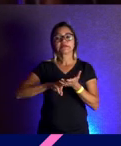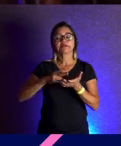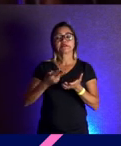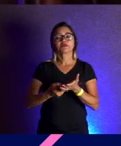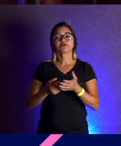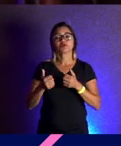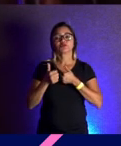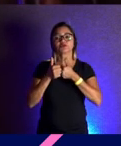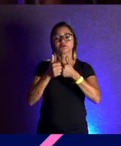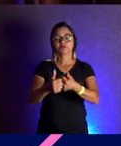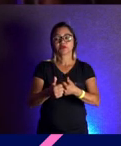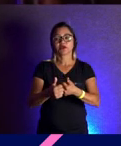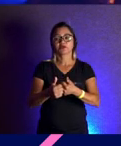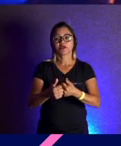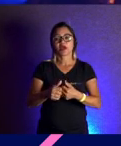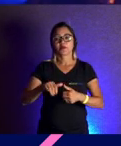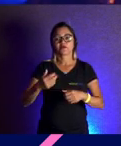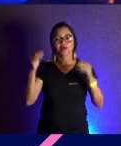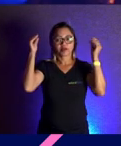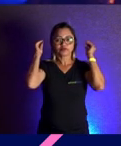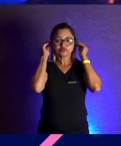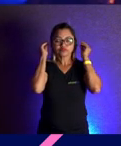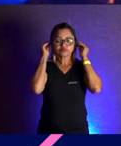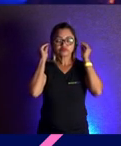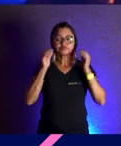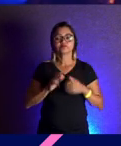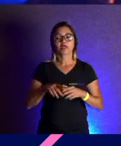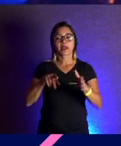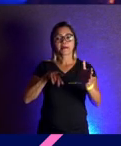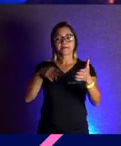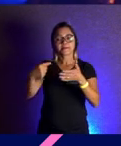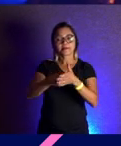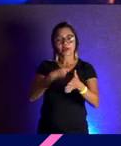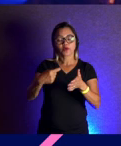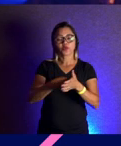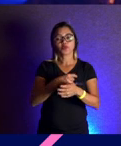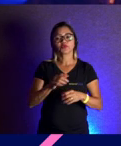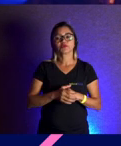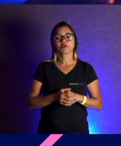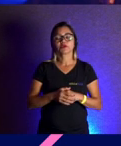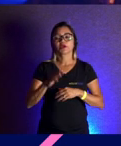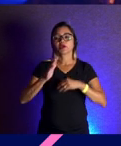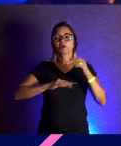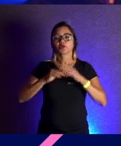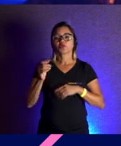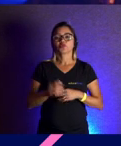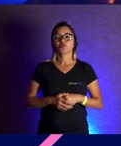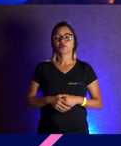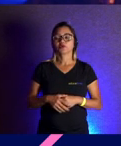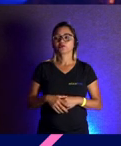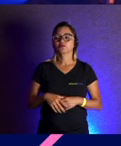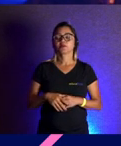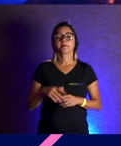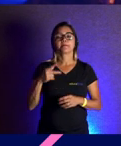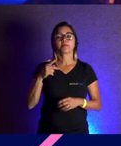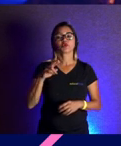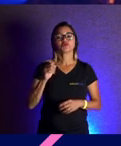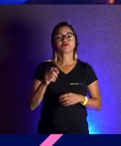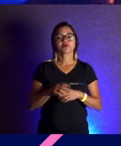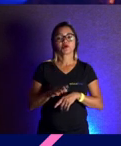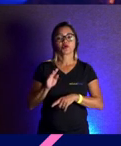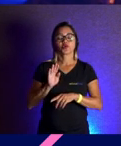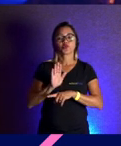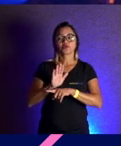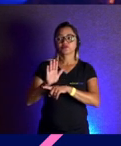ainda não chegou, corre lá. As perguntas que vocês entregam para a equipe da produção que vai estar passando aí, não se esqueçam de se